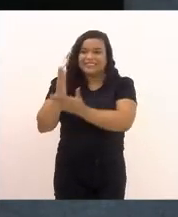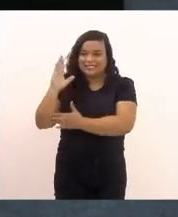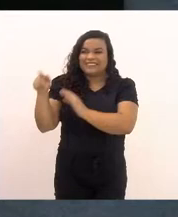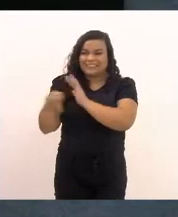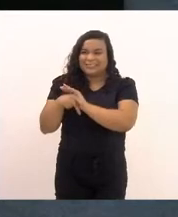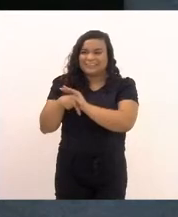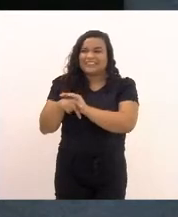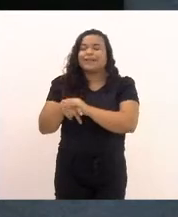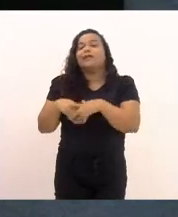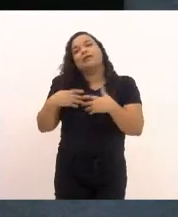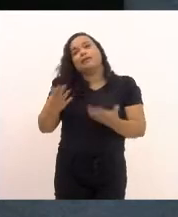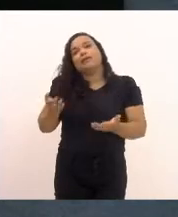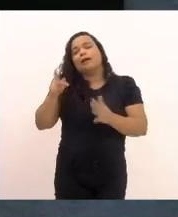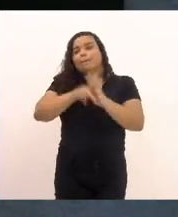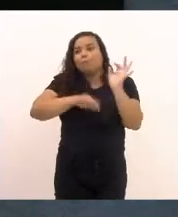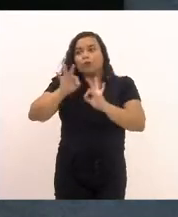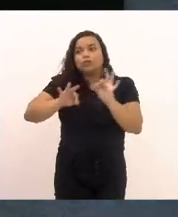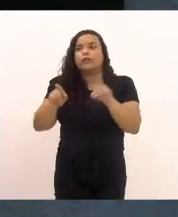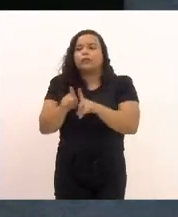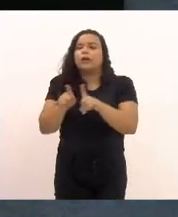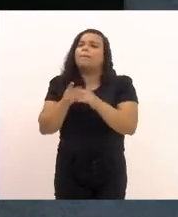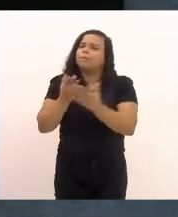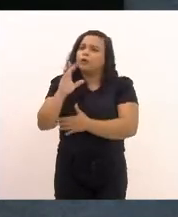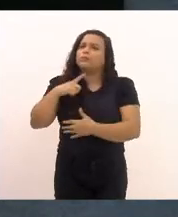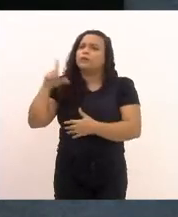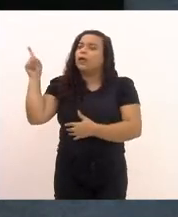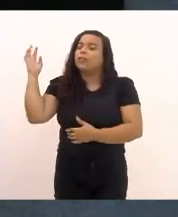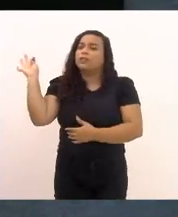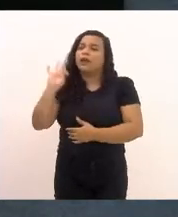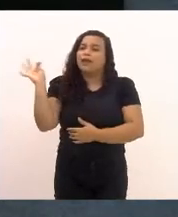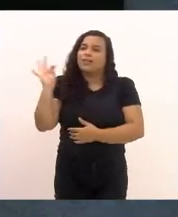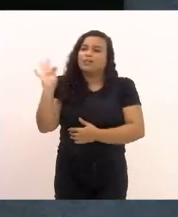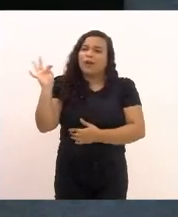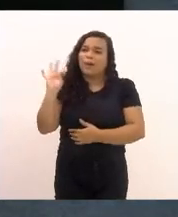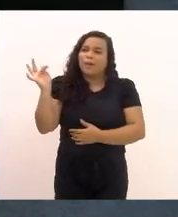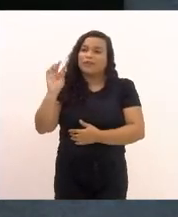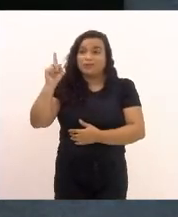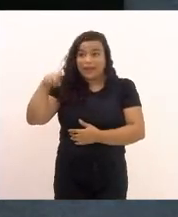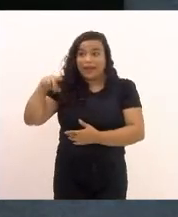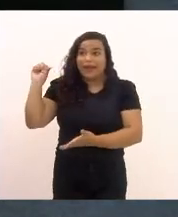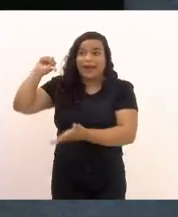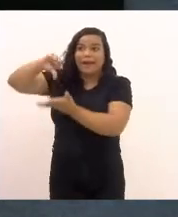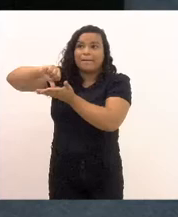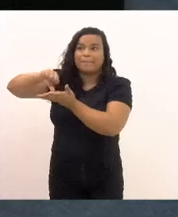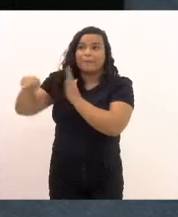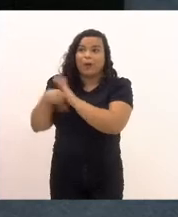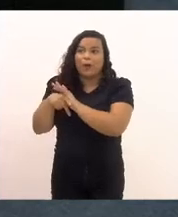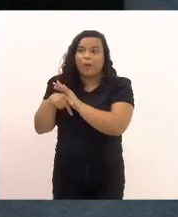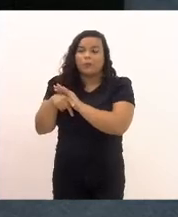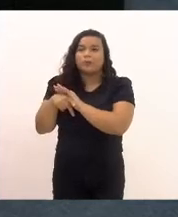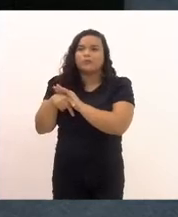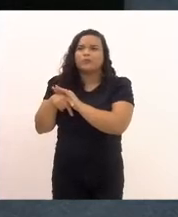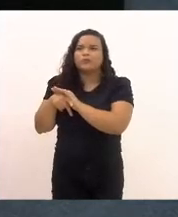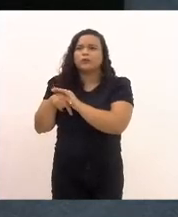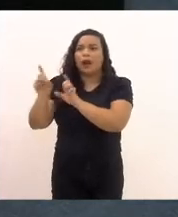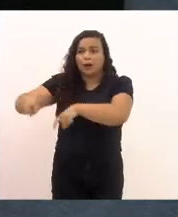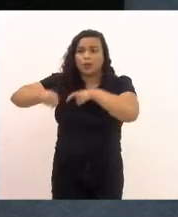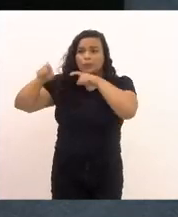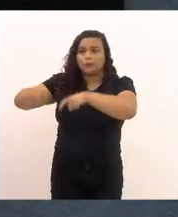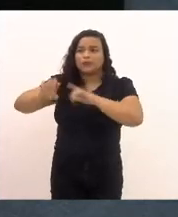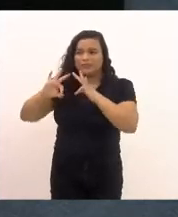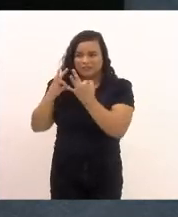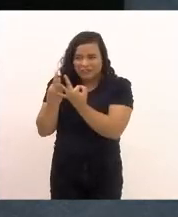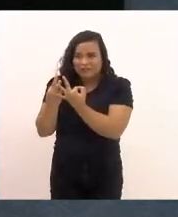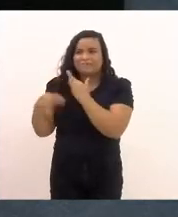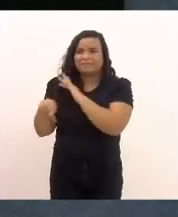aqui, assim como Teresópolis é a capital da agricultura familiar,